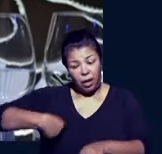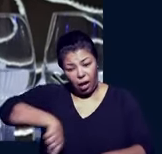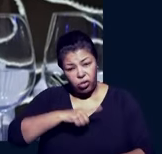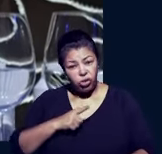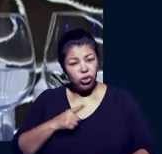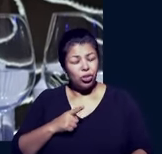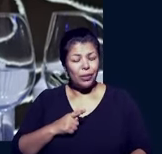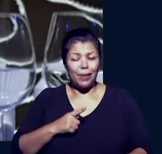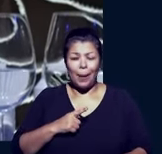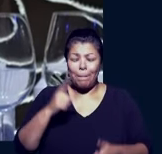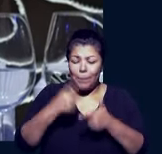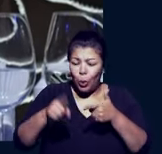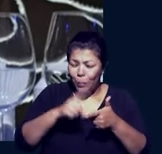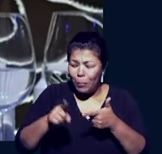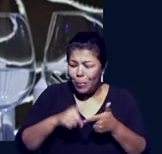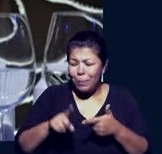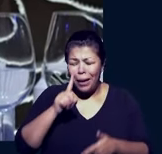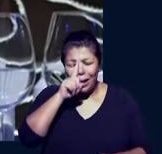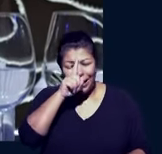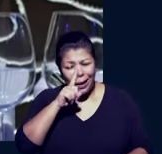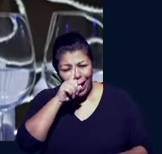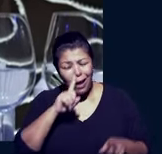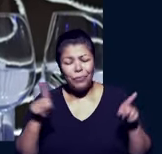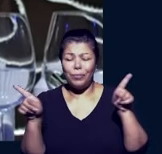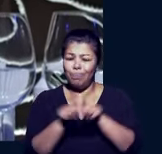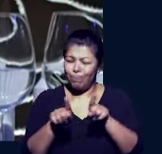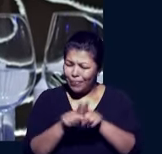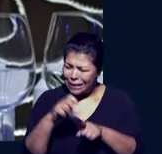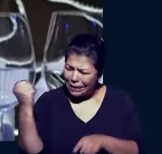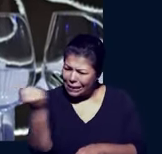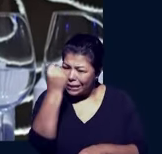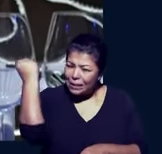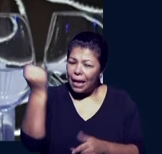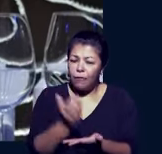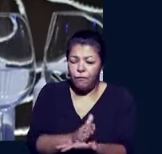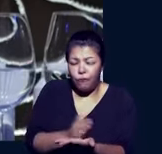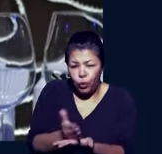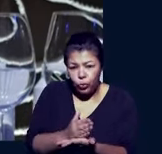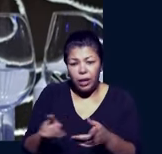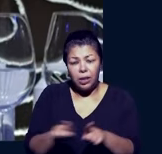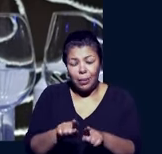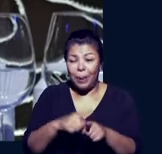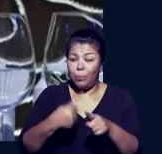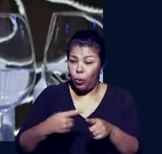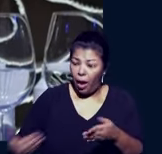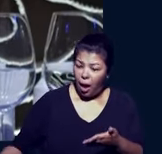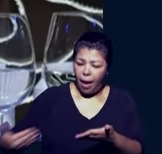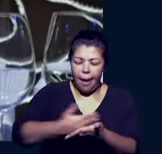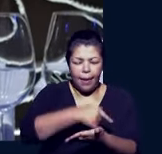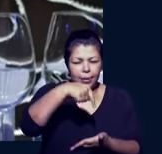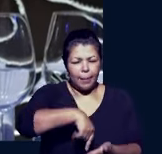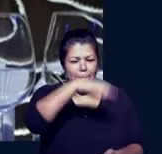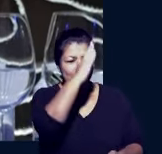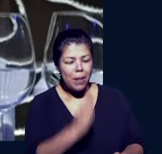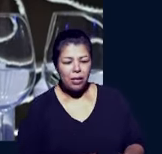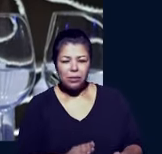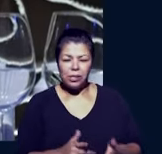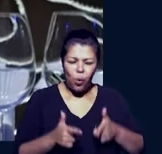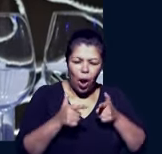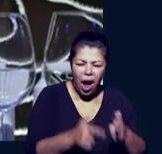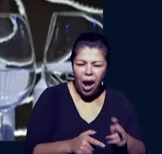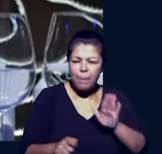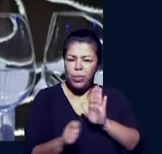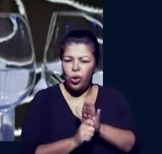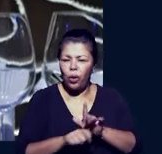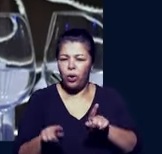de fronteiras nós sabemos os países da América do Sul que entram armas e drogas enquanto o Brasil